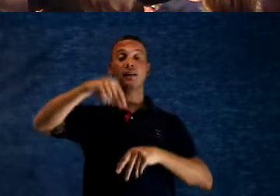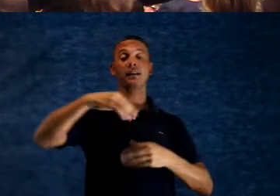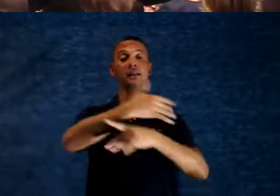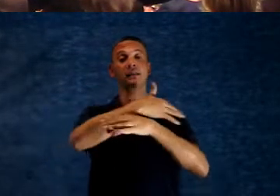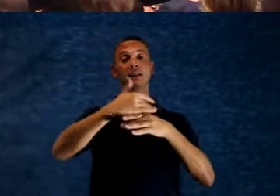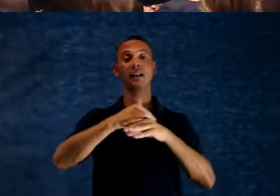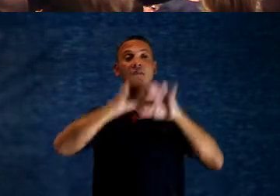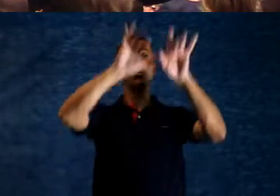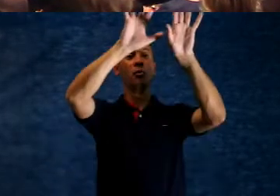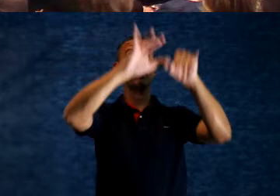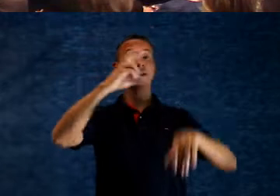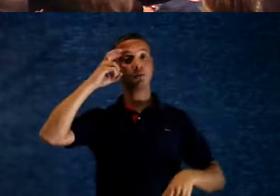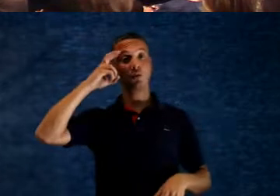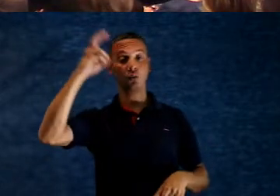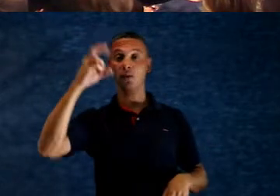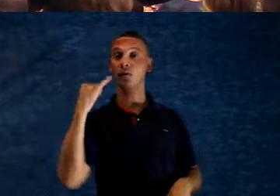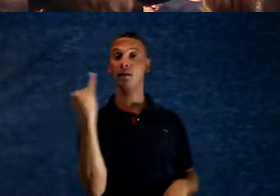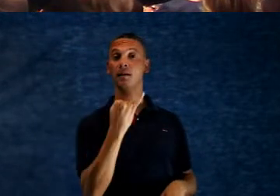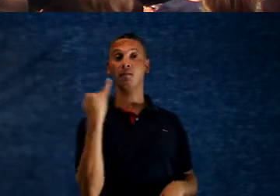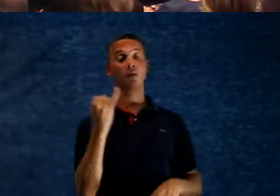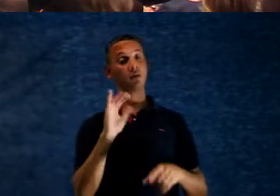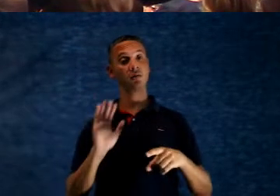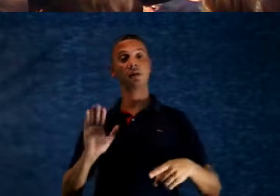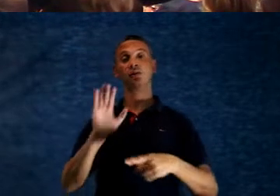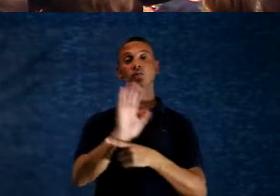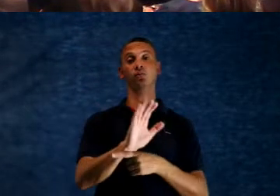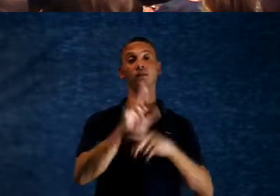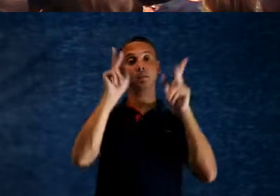programação cultural relevante, que produz sentido para os